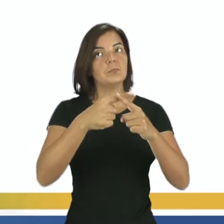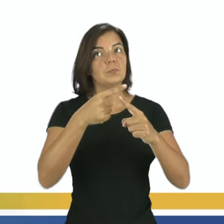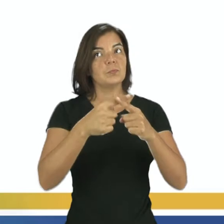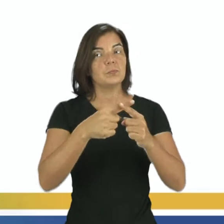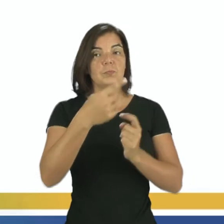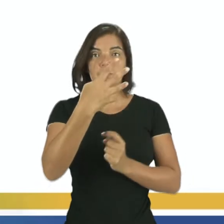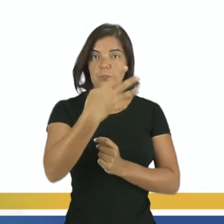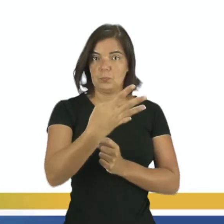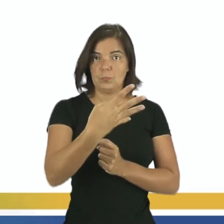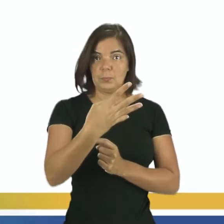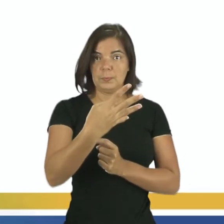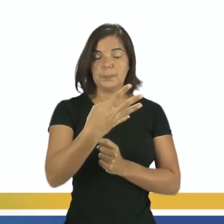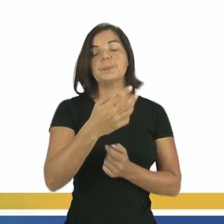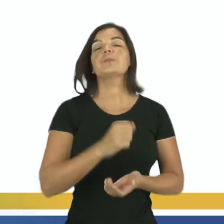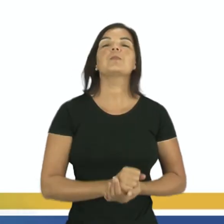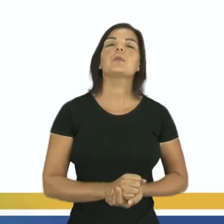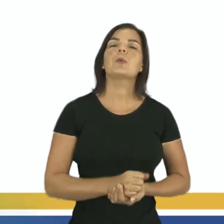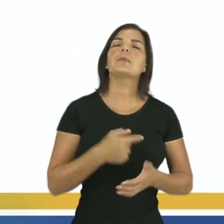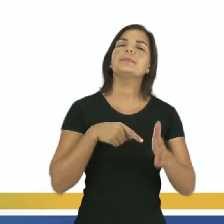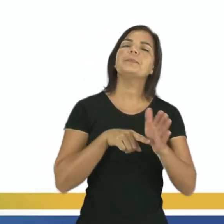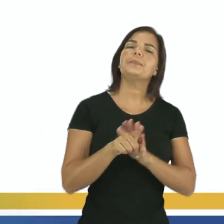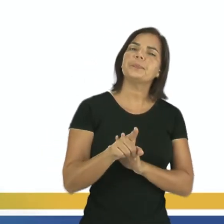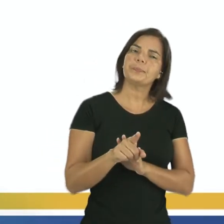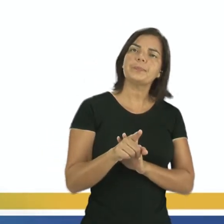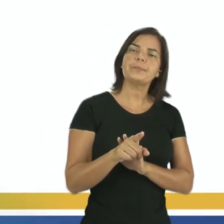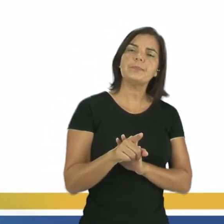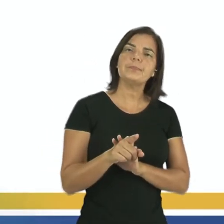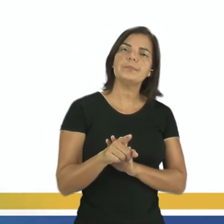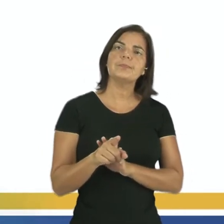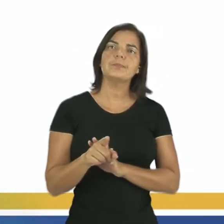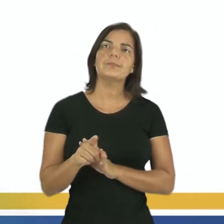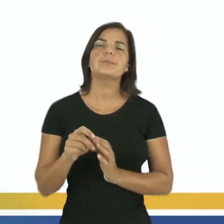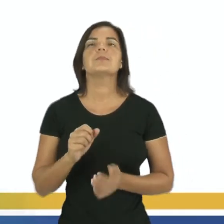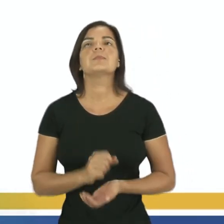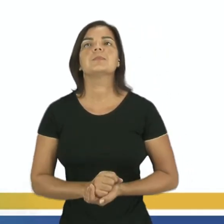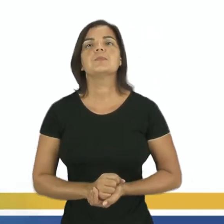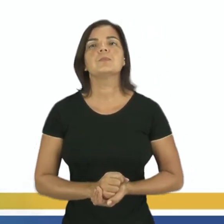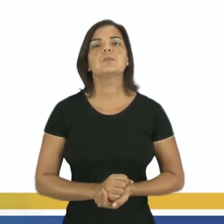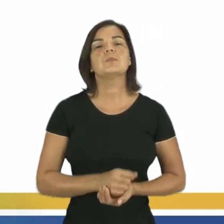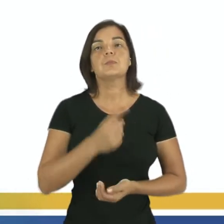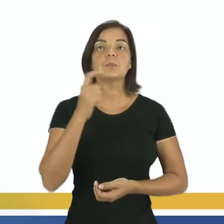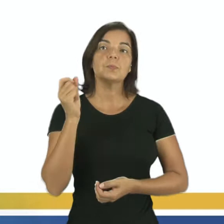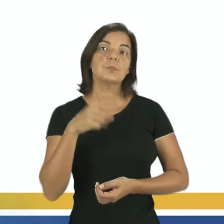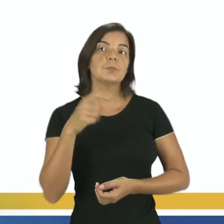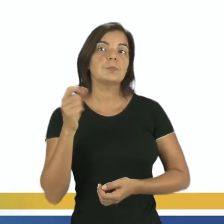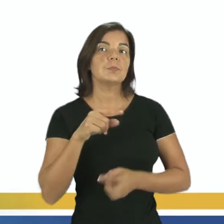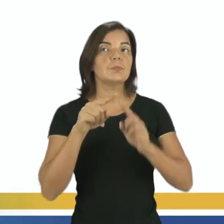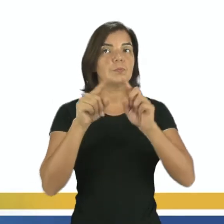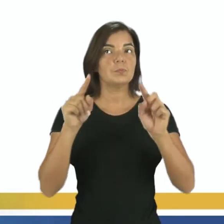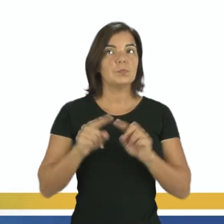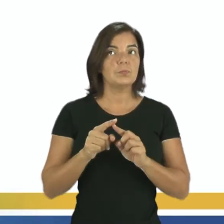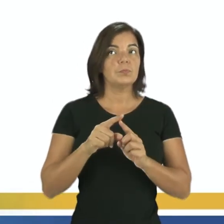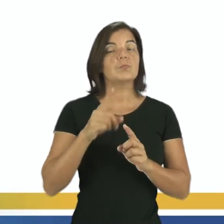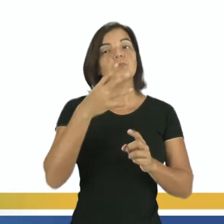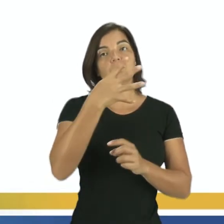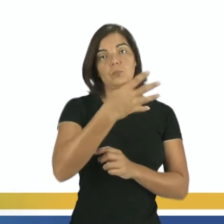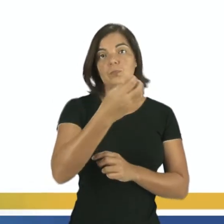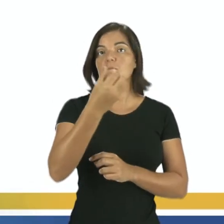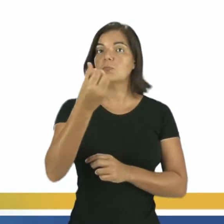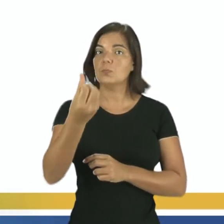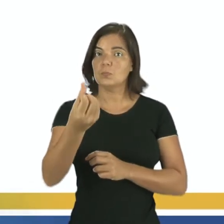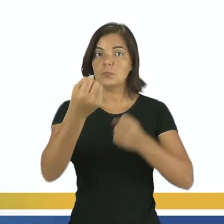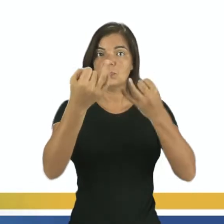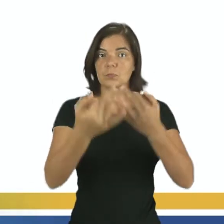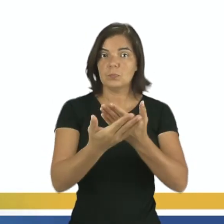de 4. Então, eu pergunto para você aí no quadradinho, no retângulozinho aí azul. São múltiplos de 4 e 6, como eu já